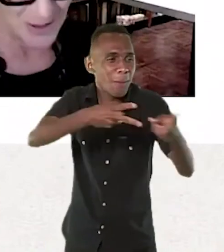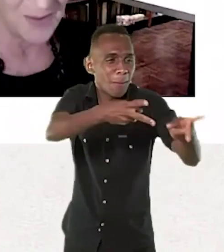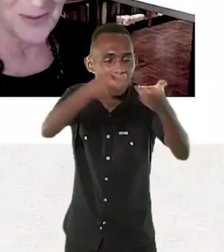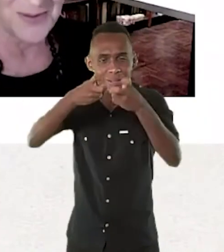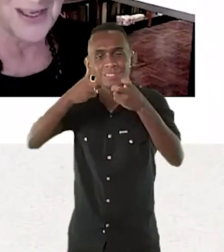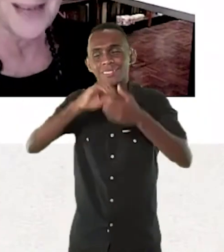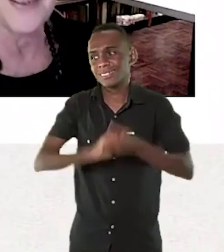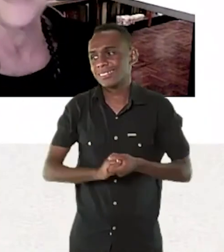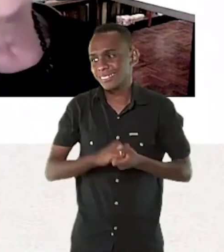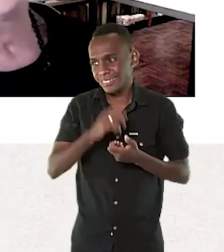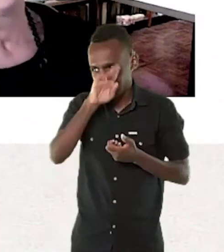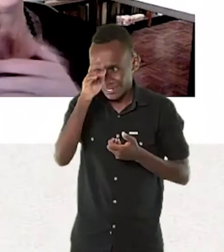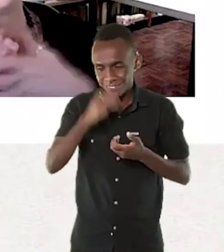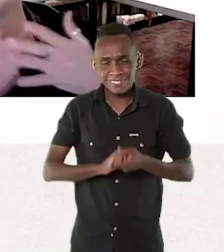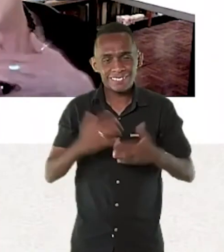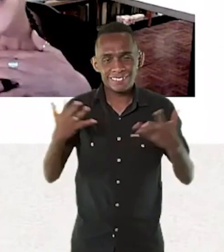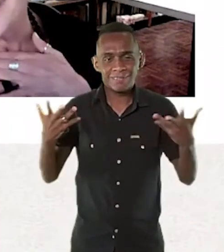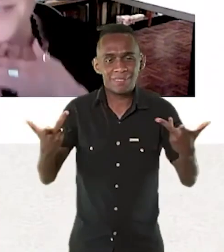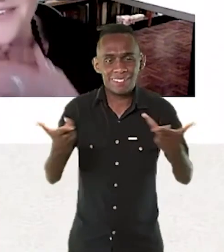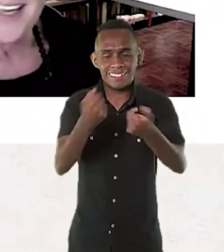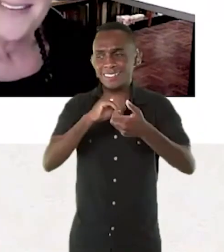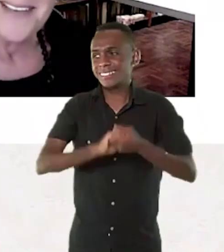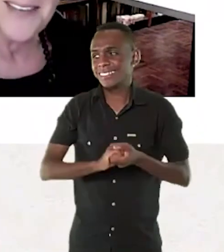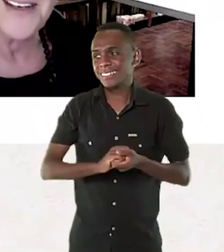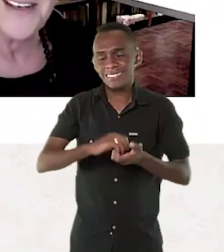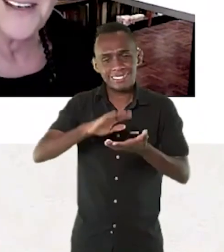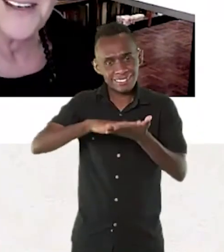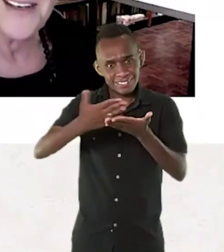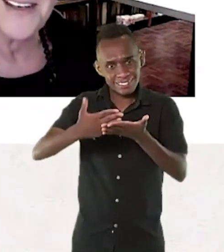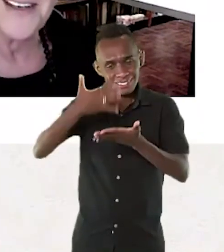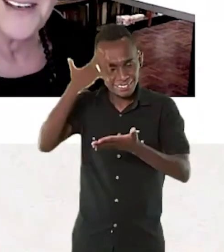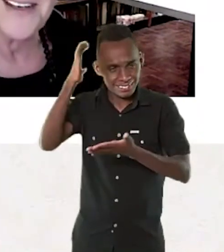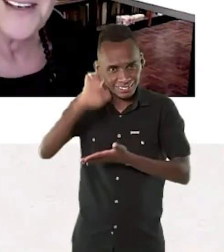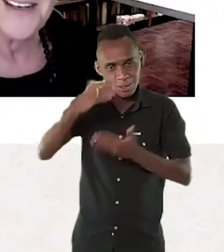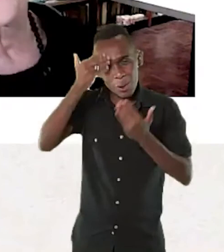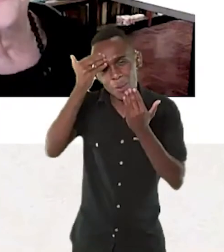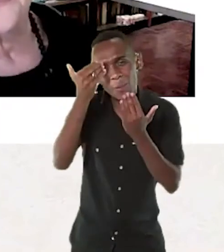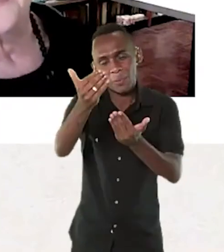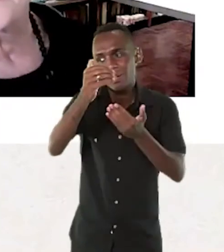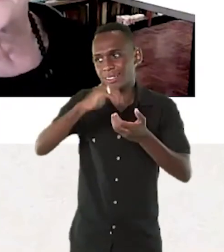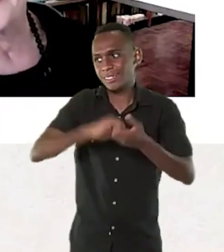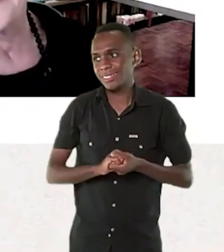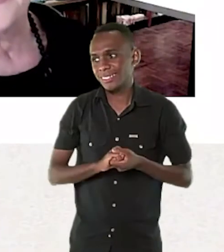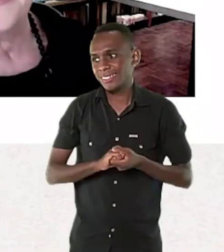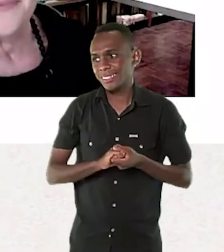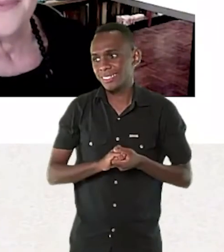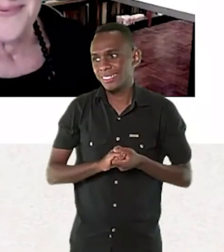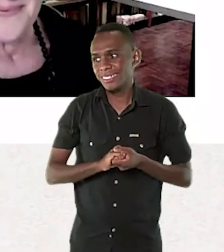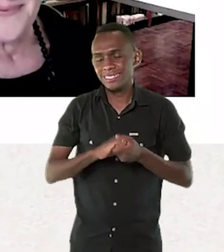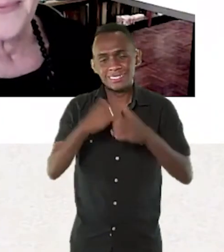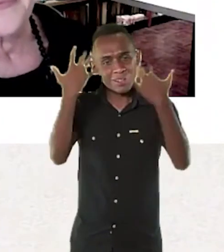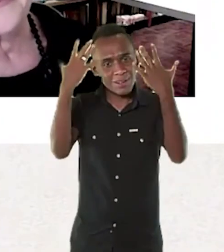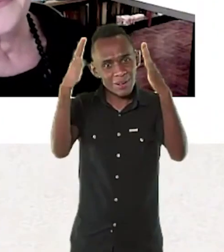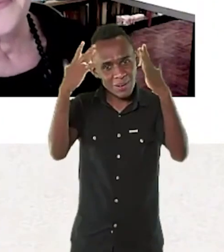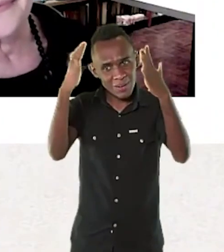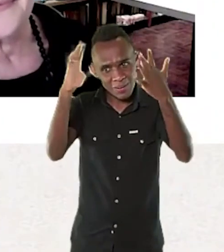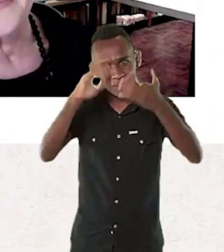fazer. Maravilhoso. Eduardo, muito obrigado, viu? Gisele, muitíssimo obrigado.